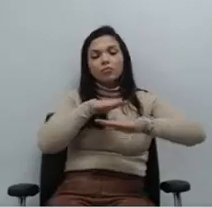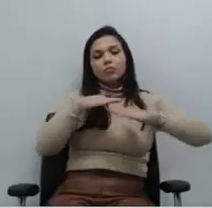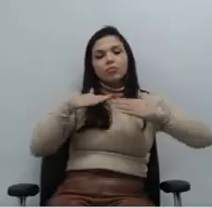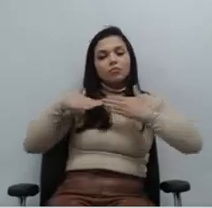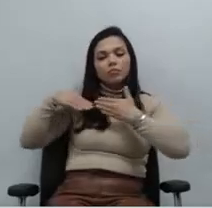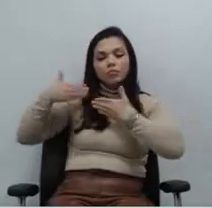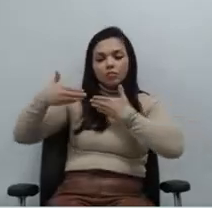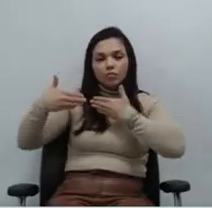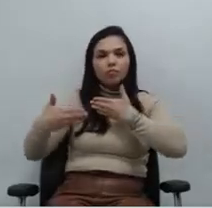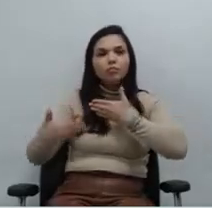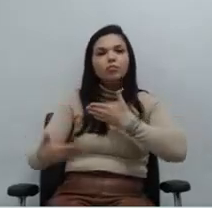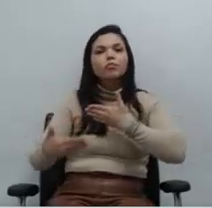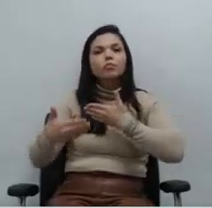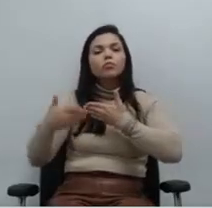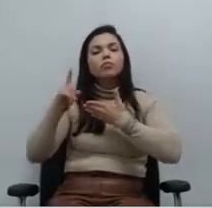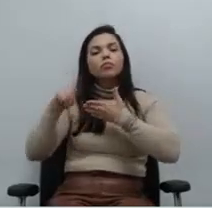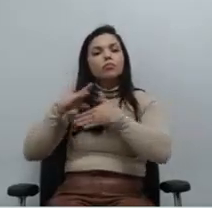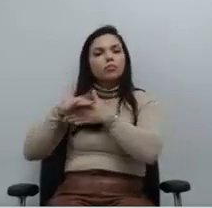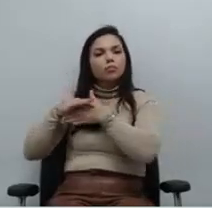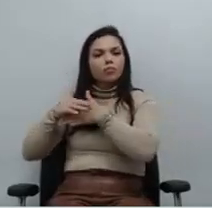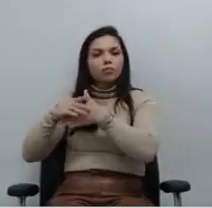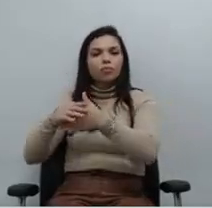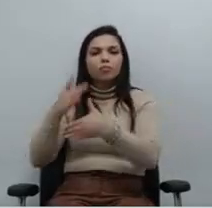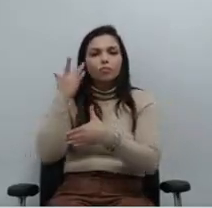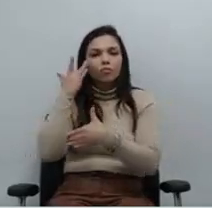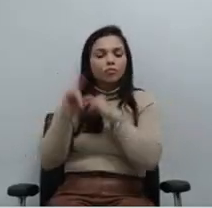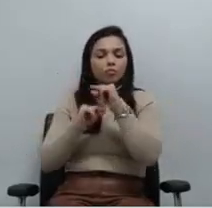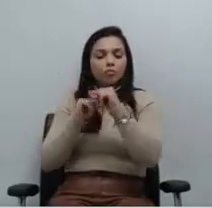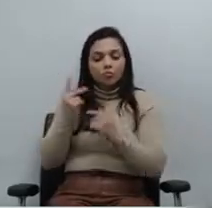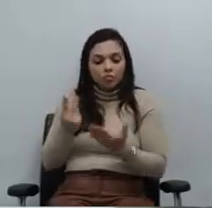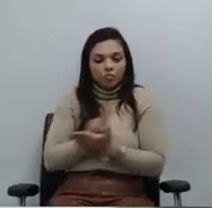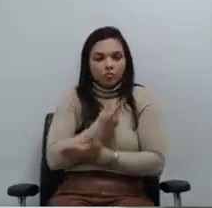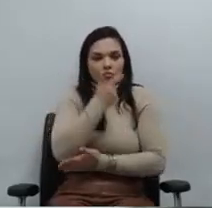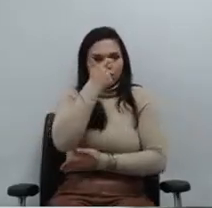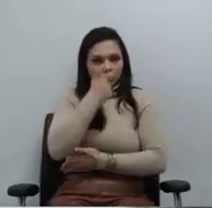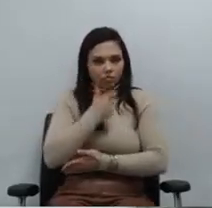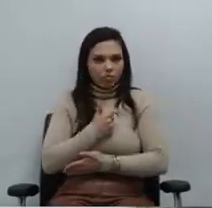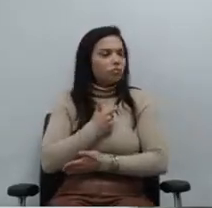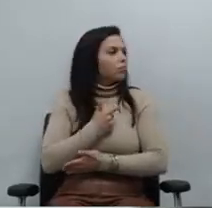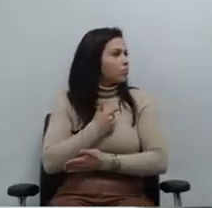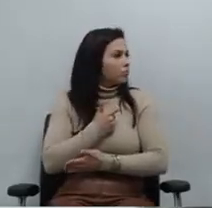repente, estar fazendo um mau juízo do que vai acontecer consigo mesmo, mas...